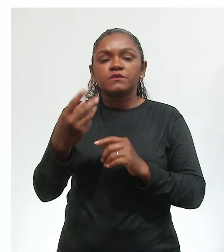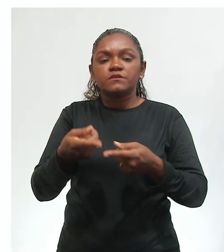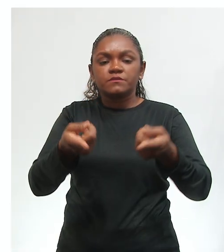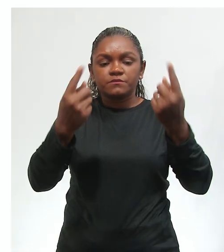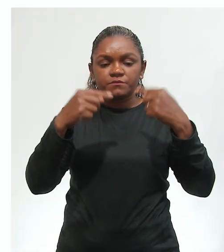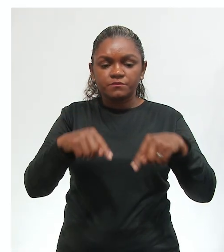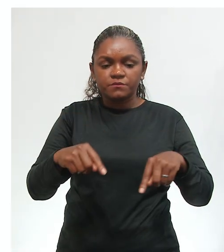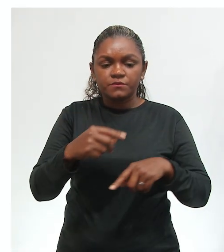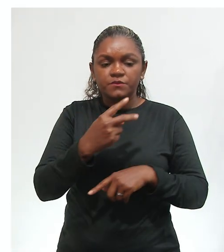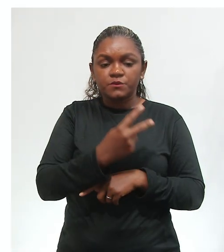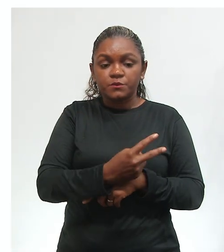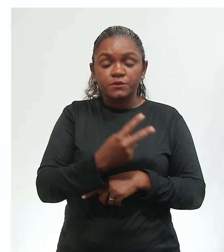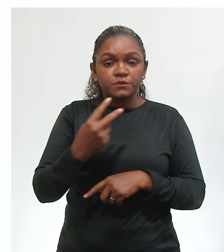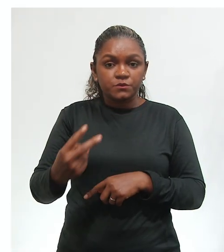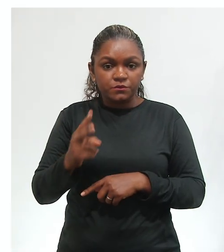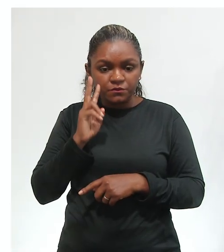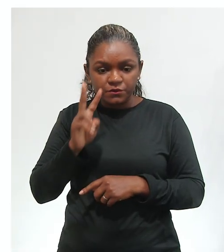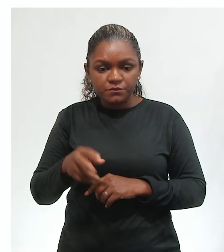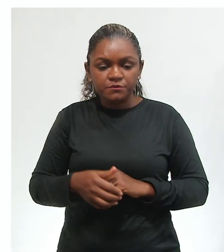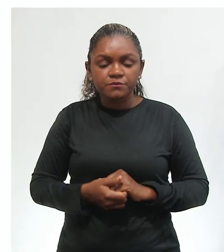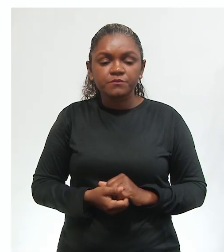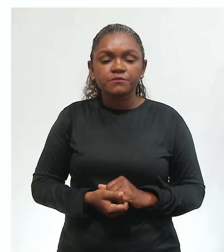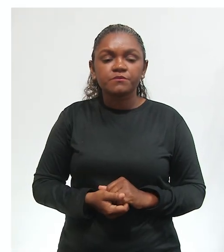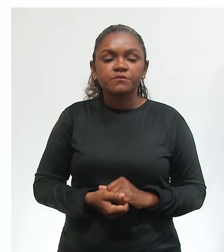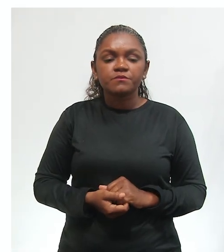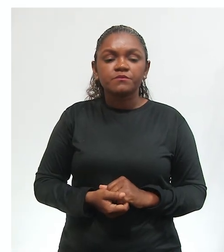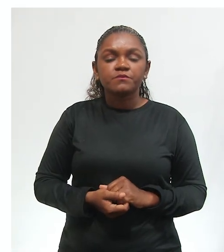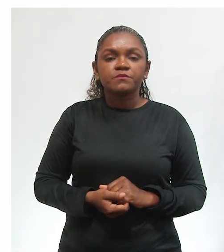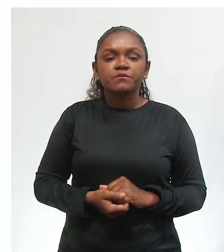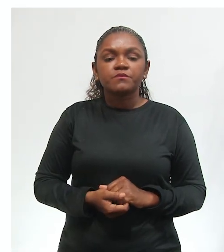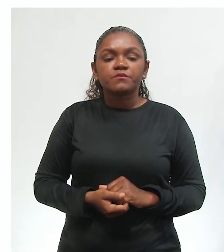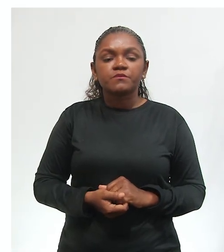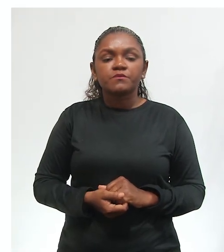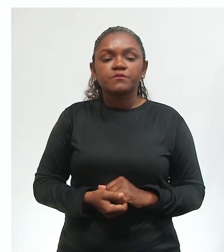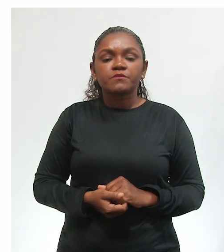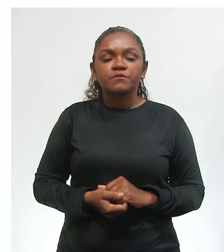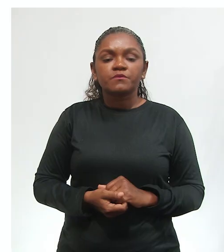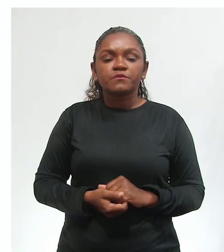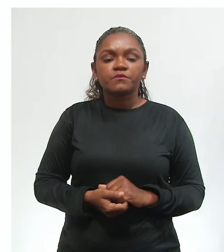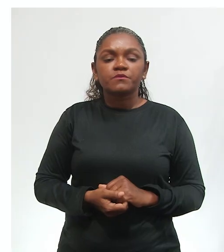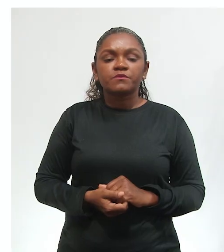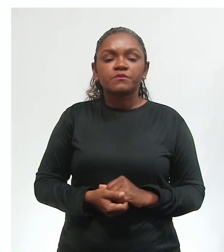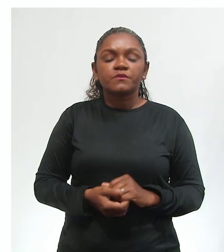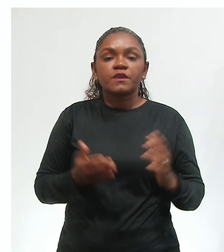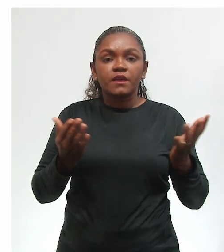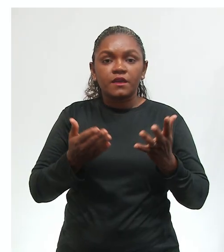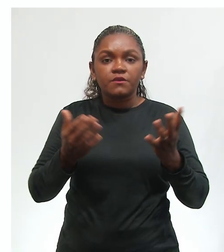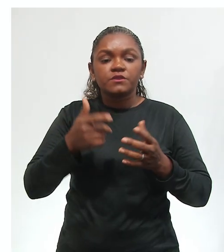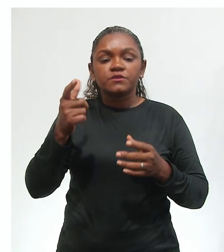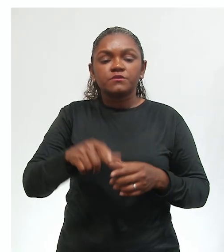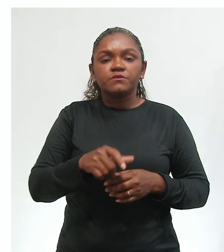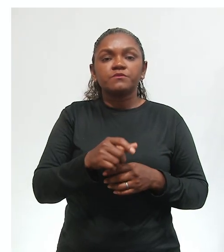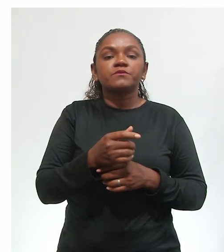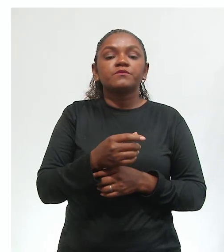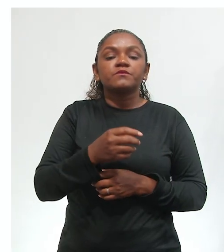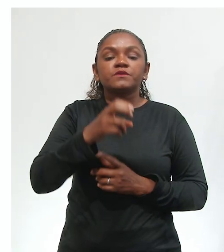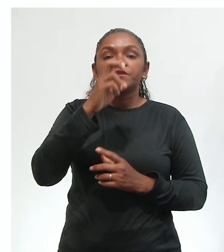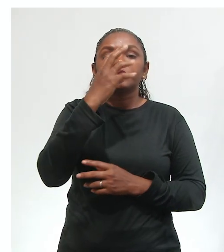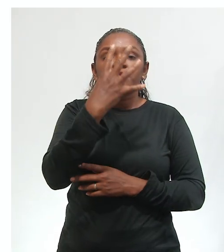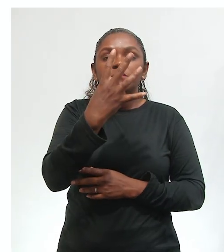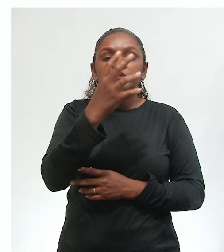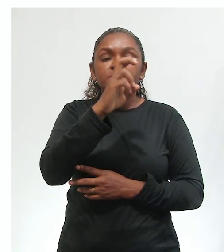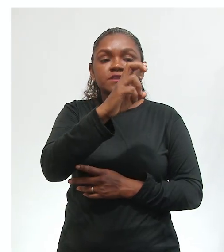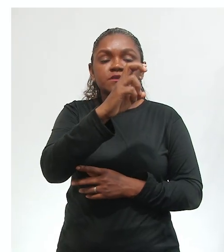O resultado foi o mesmo. Vou tirar um de cima e vou tirar um de baixo. 5 menos 1, 4. 3 menos